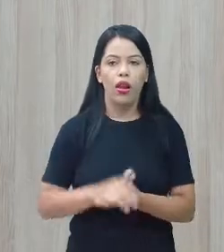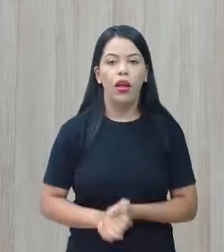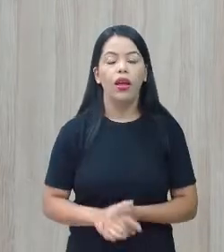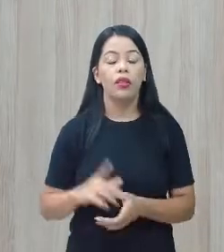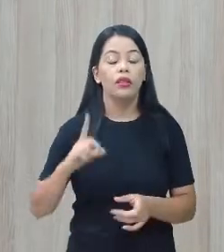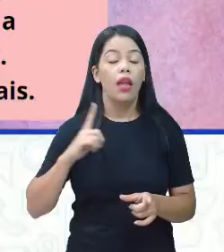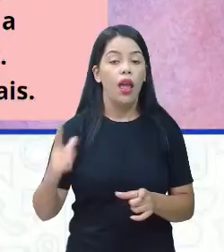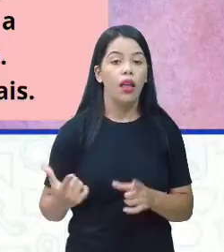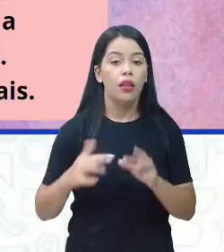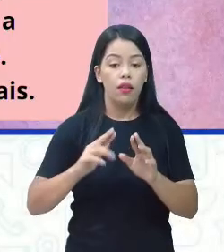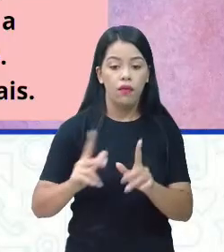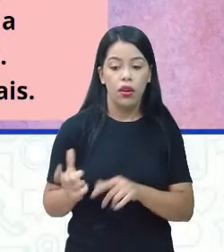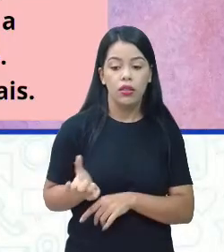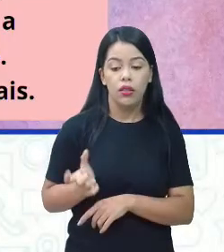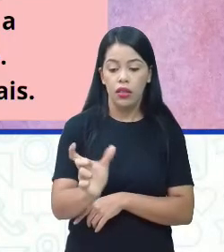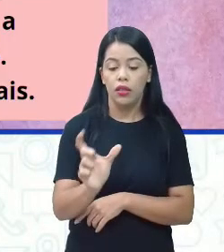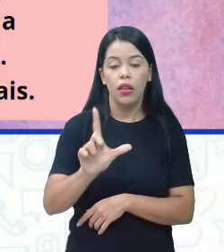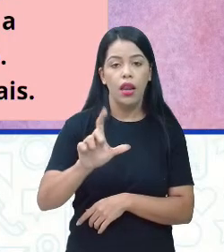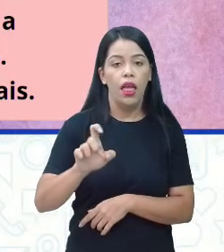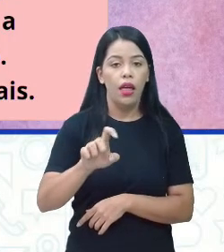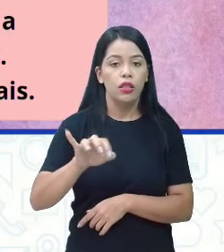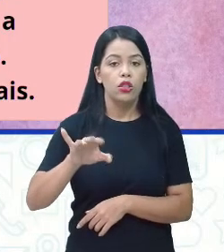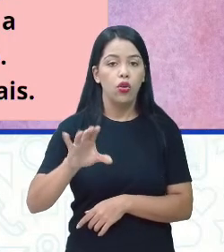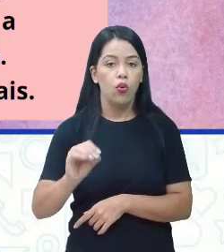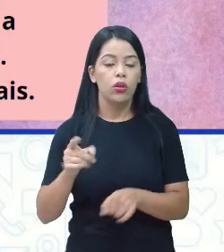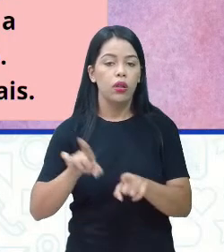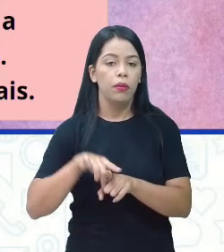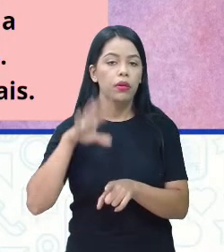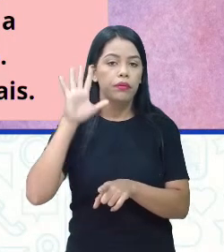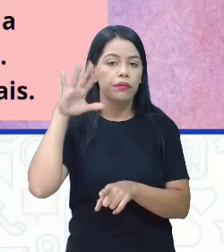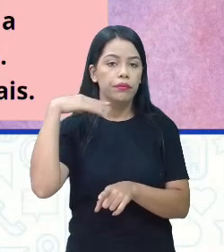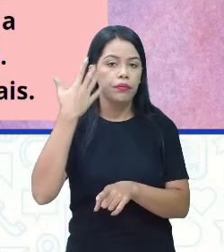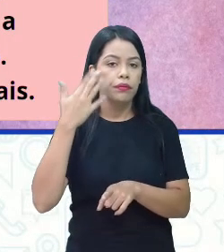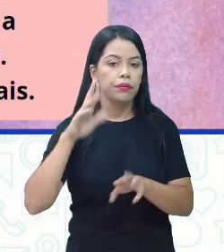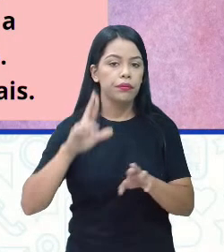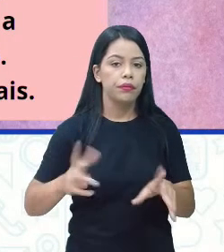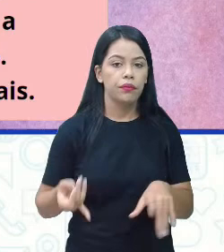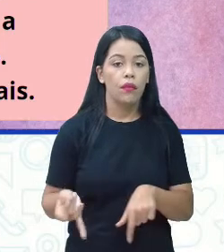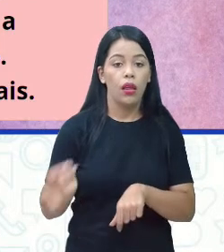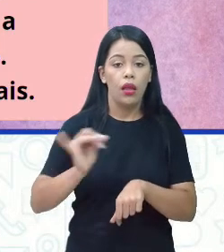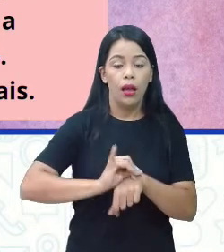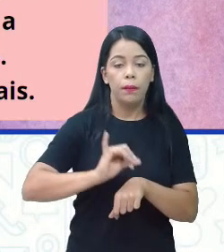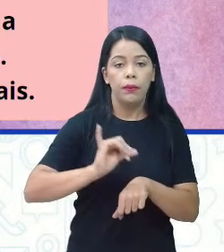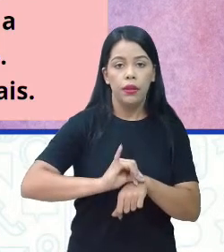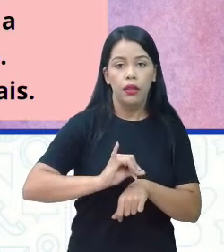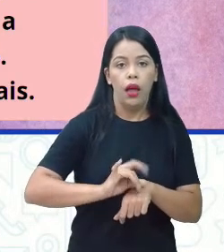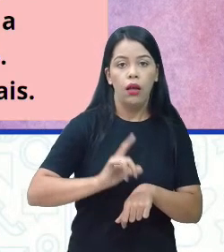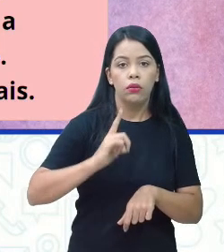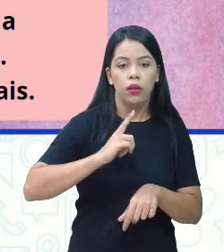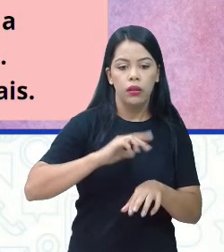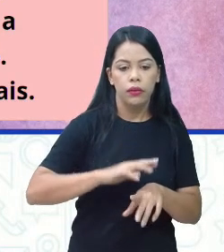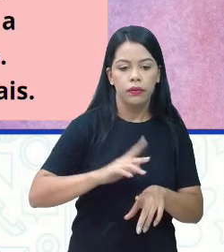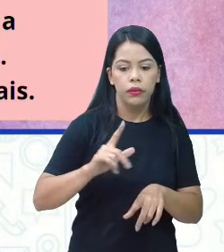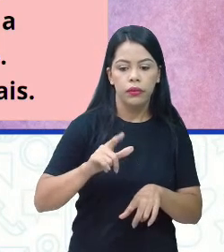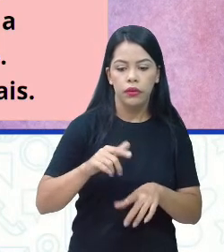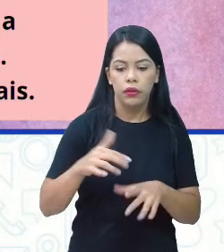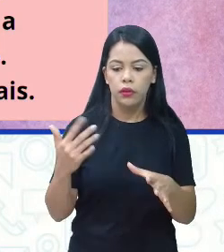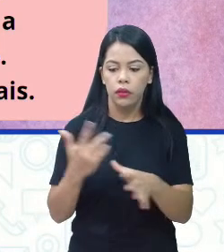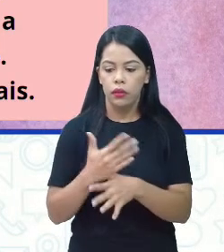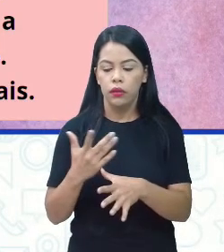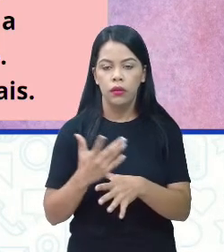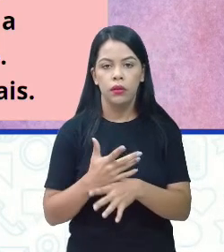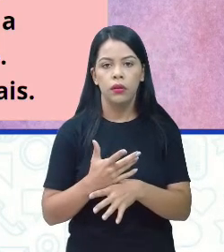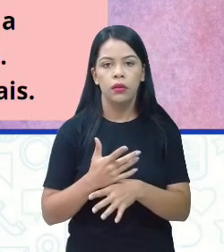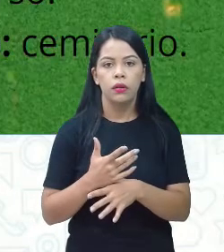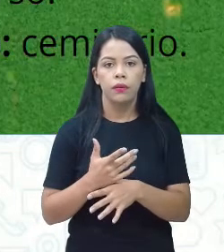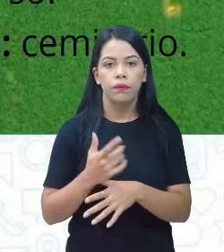são as palavras, de fonemas, há diferenças entre a capital e as cidades do interior do mesmo